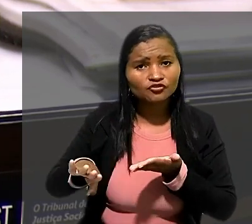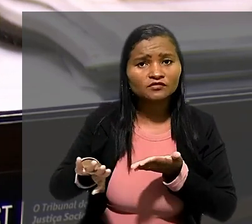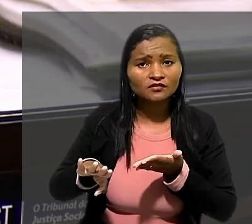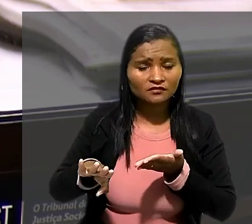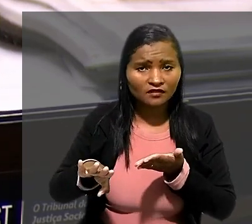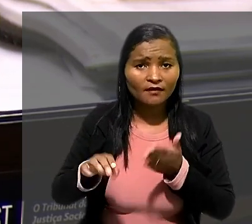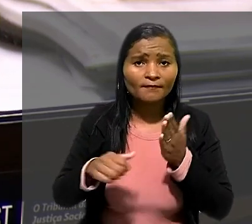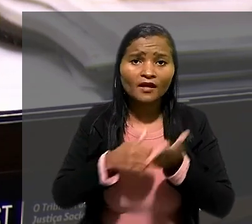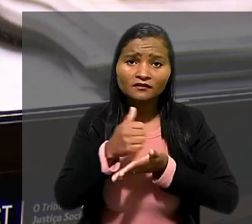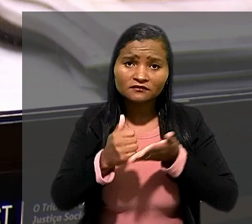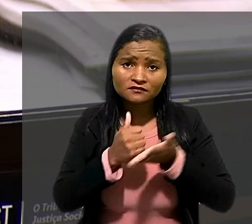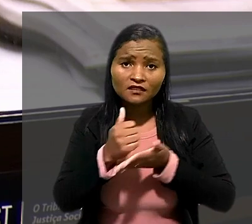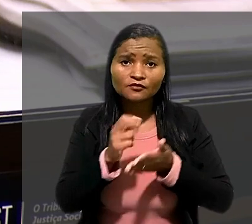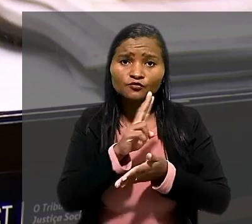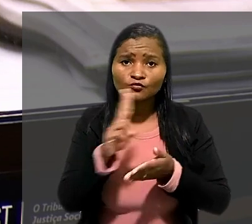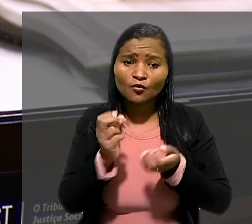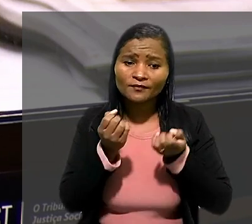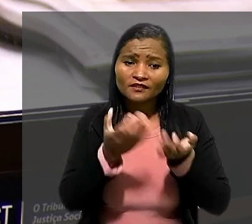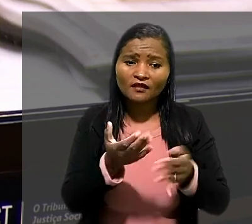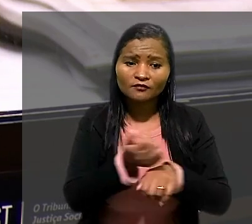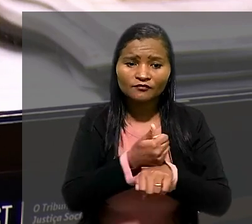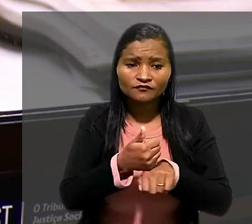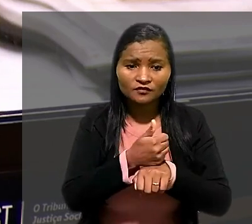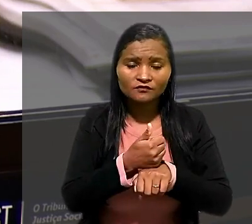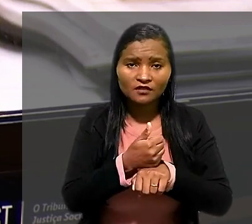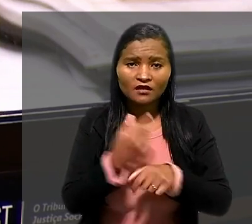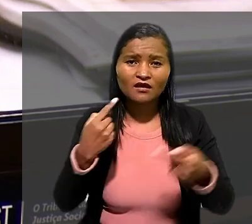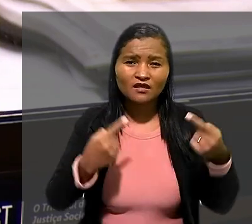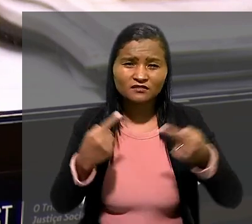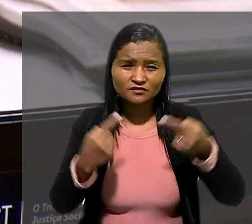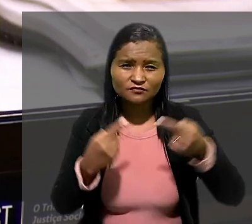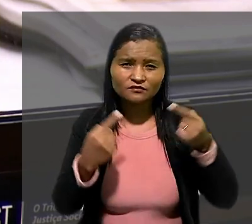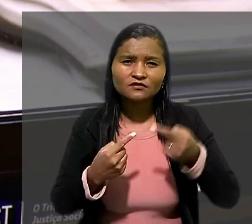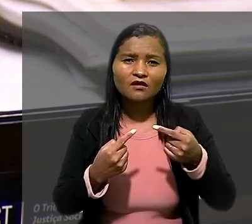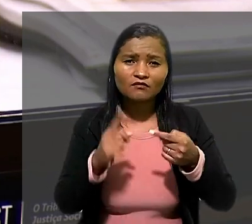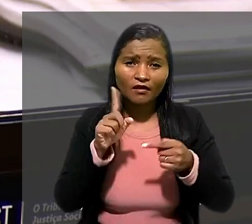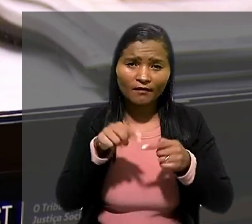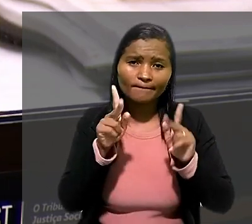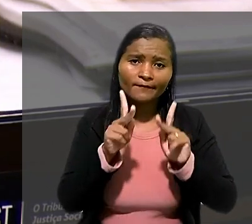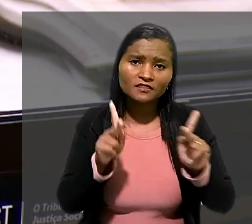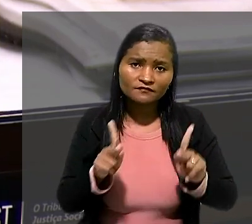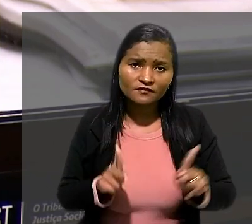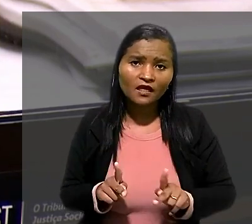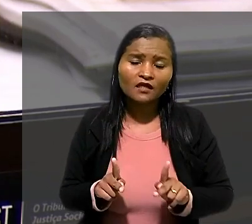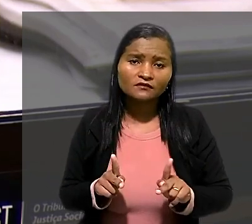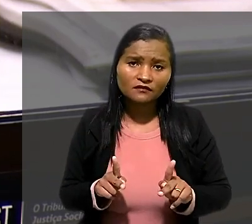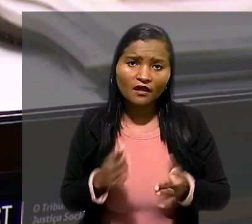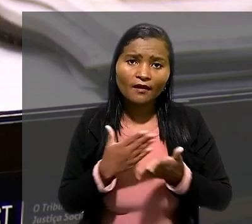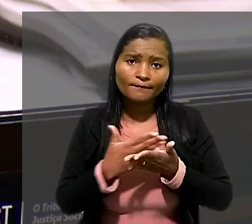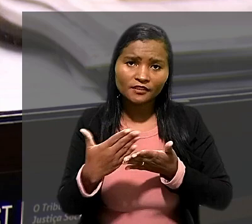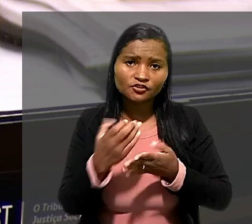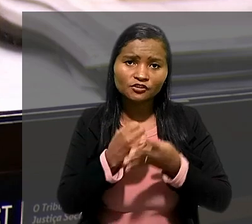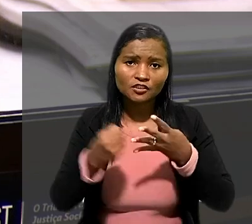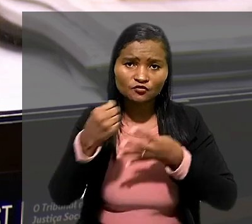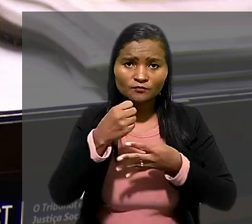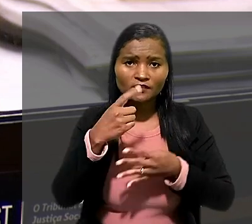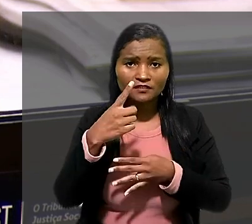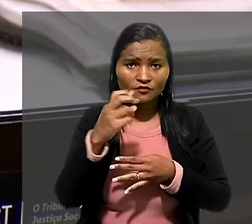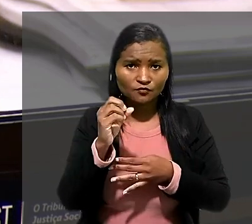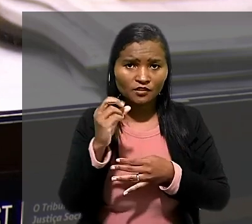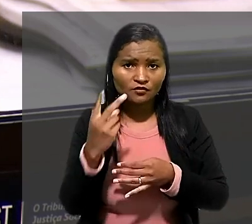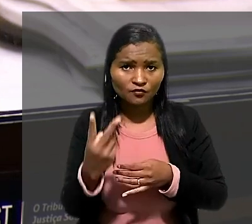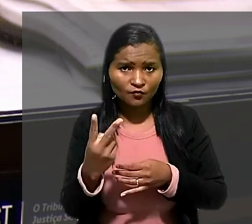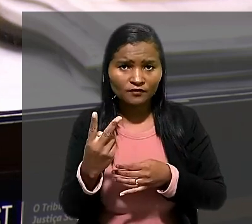no nome dado ao cargo. Essa discussão ela é pacificada a partir da súmula 102, item